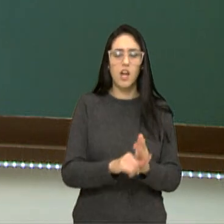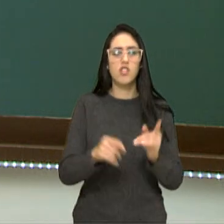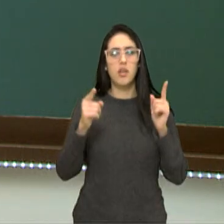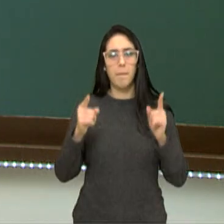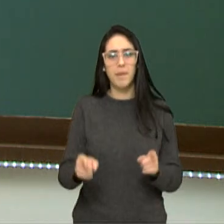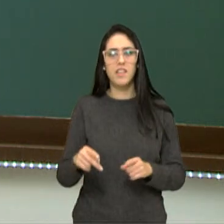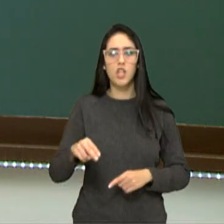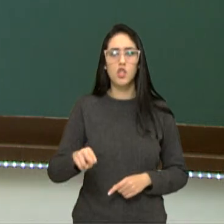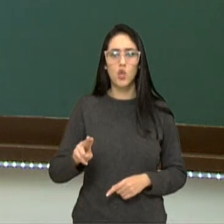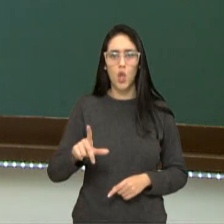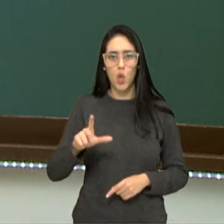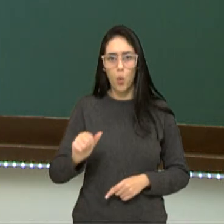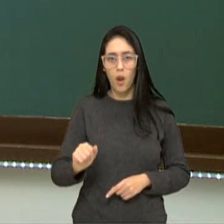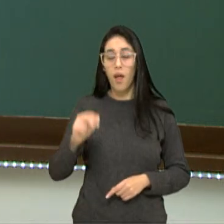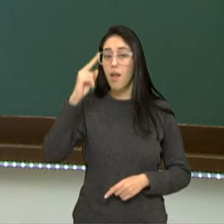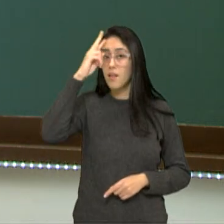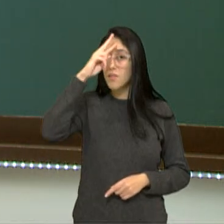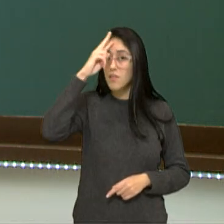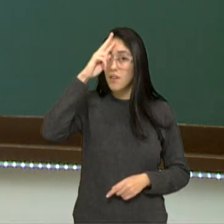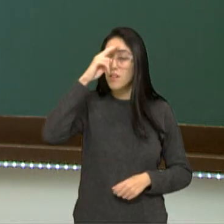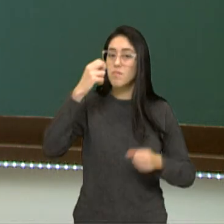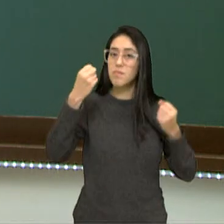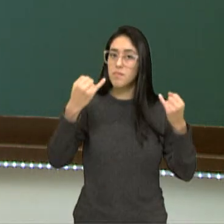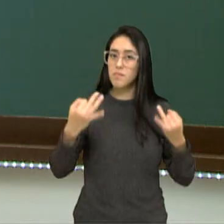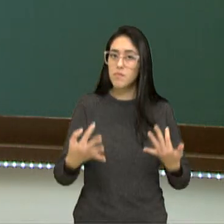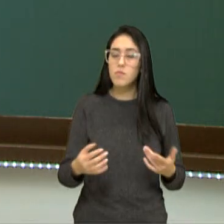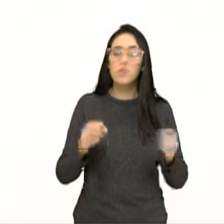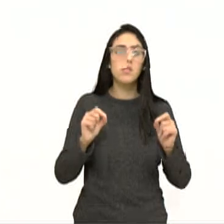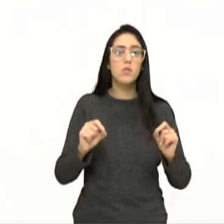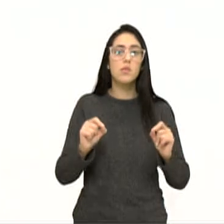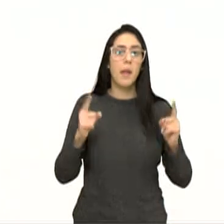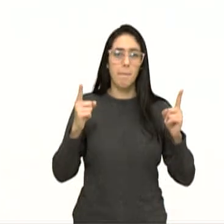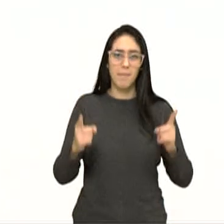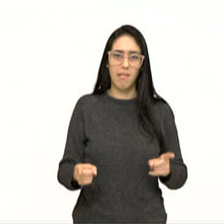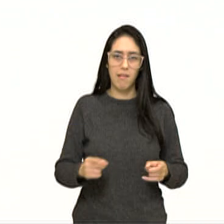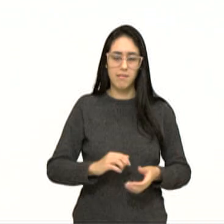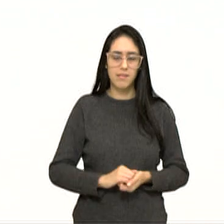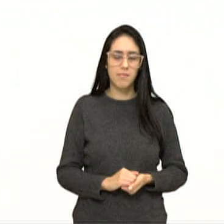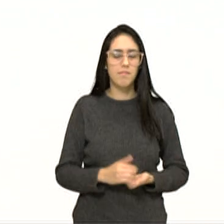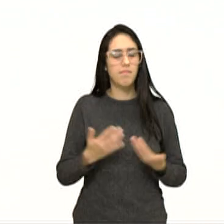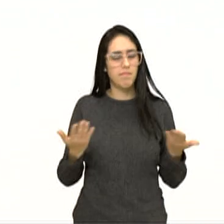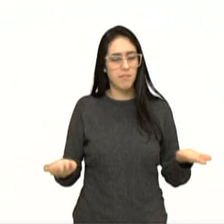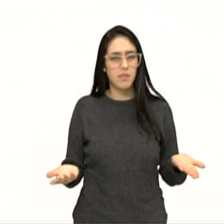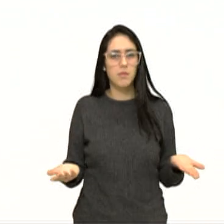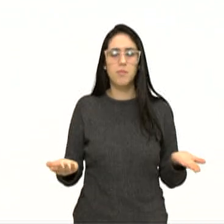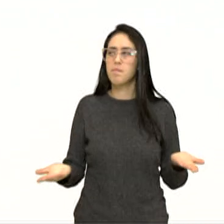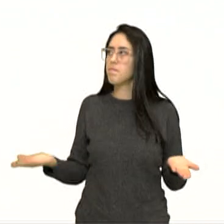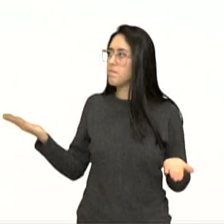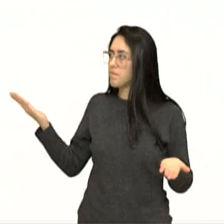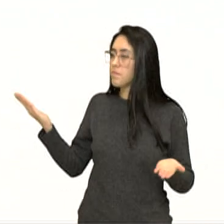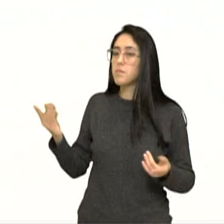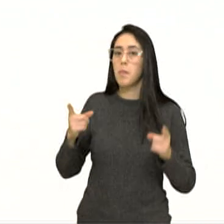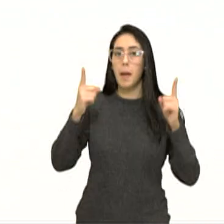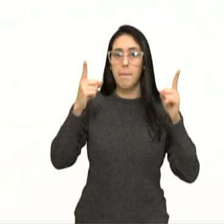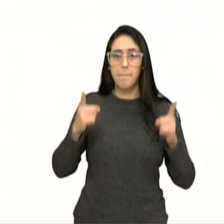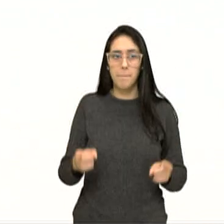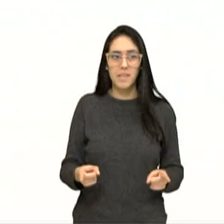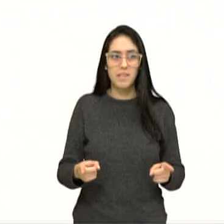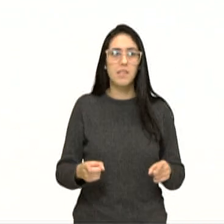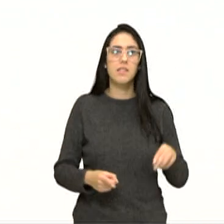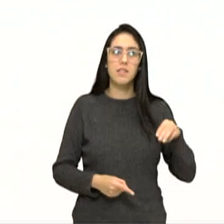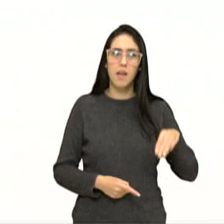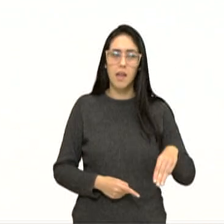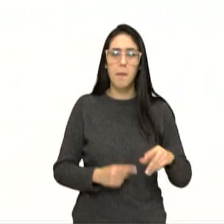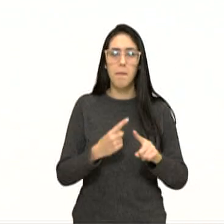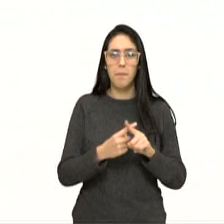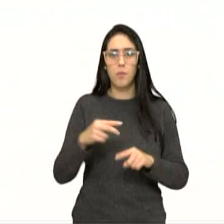nula, vamos lembrar a definição de matriz. Então, denomina-se matriz M por